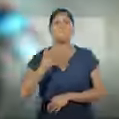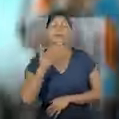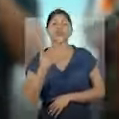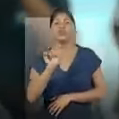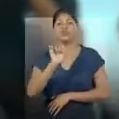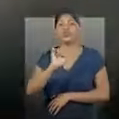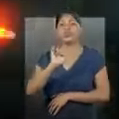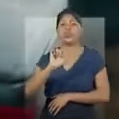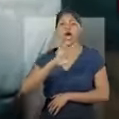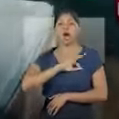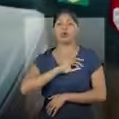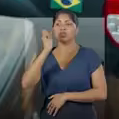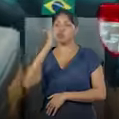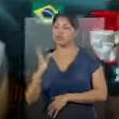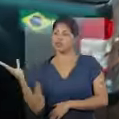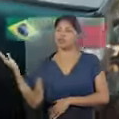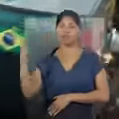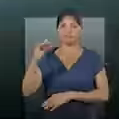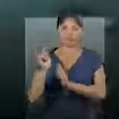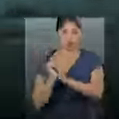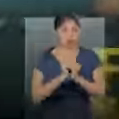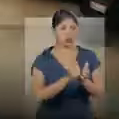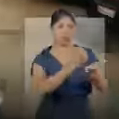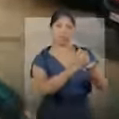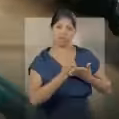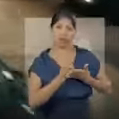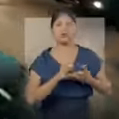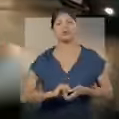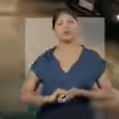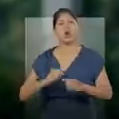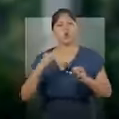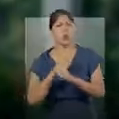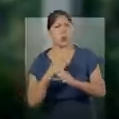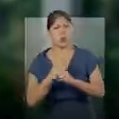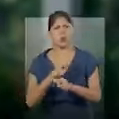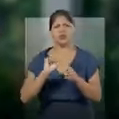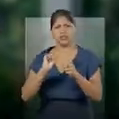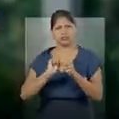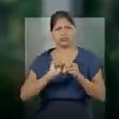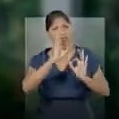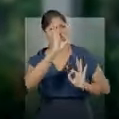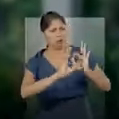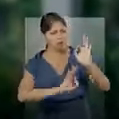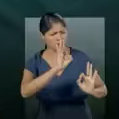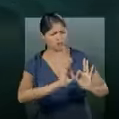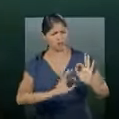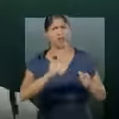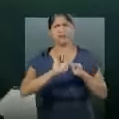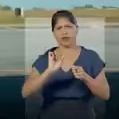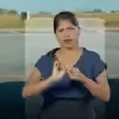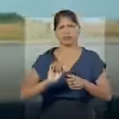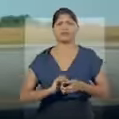Nacional viesse estar ao meu lado, me ajudando. Construímos o nosso planejamento e